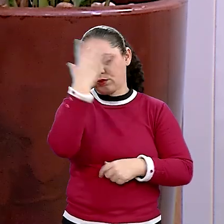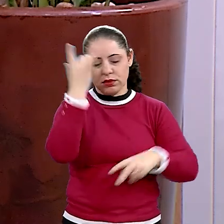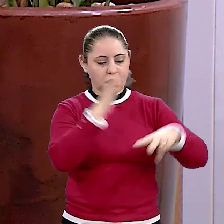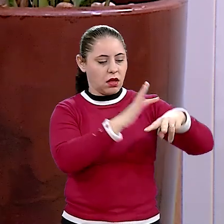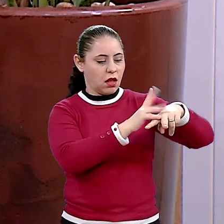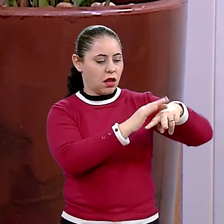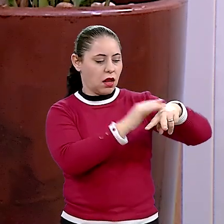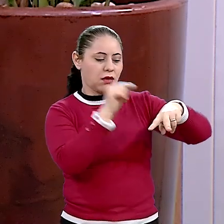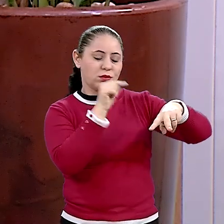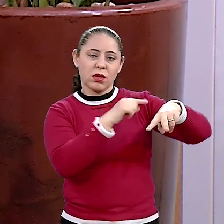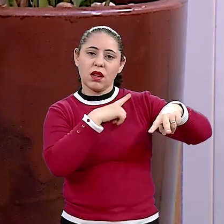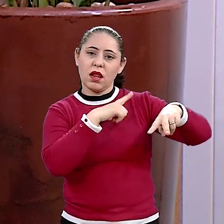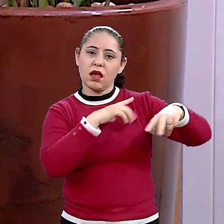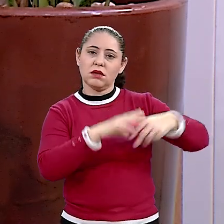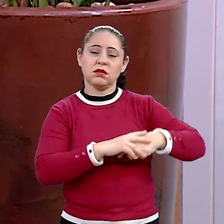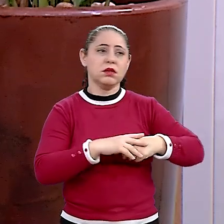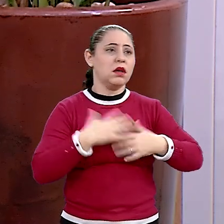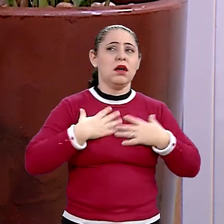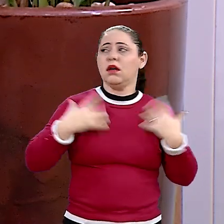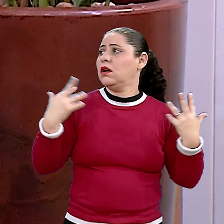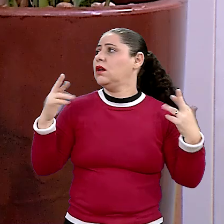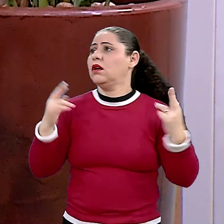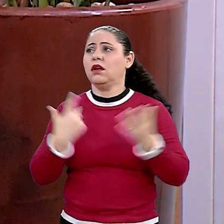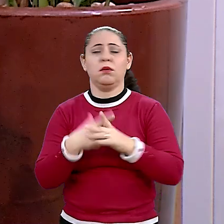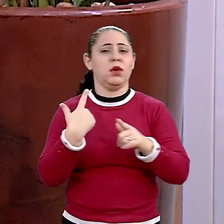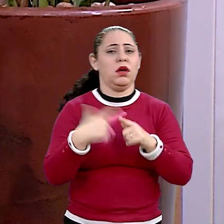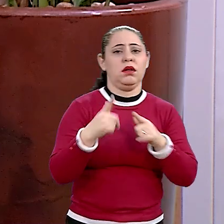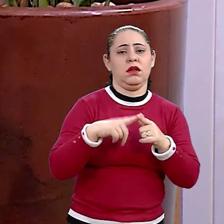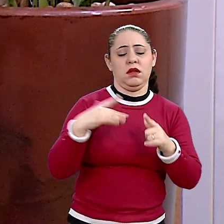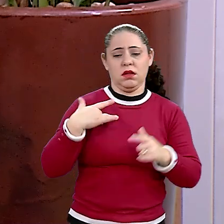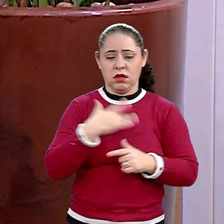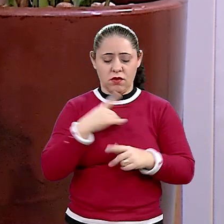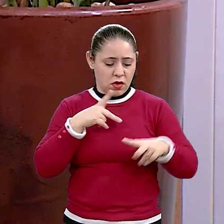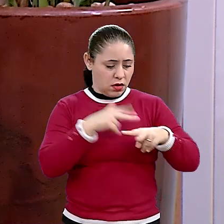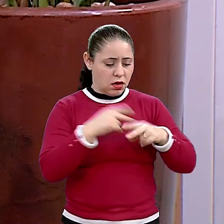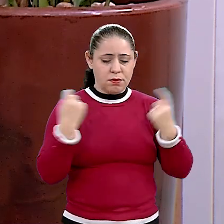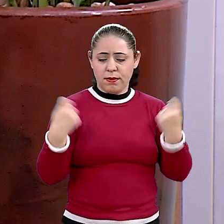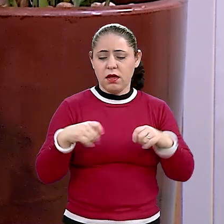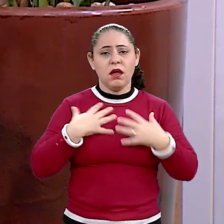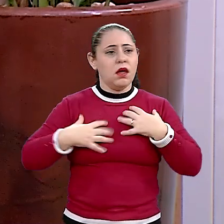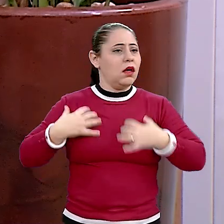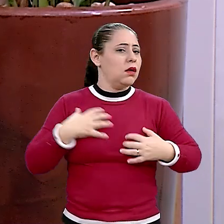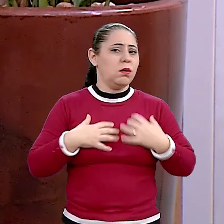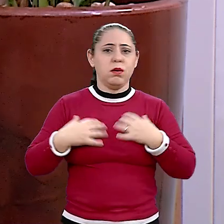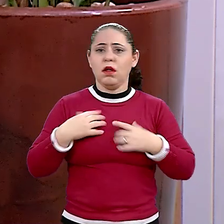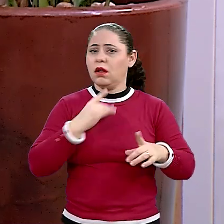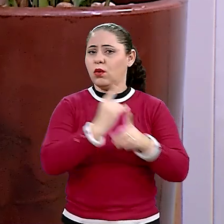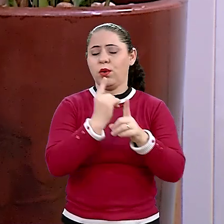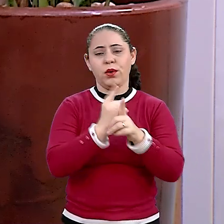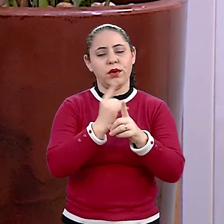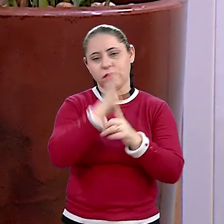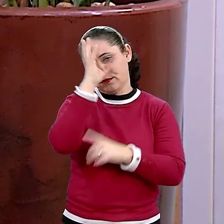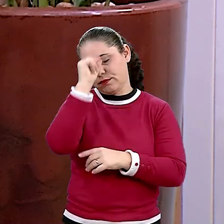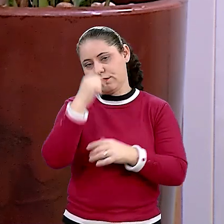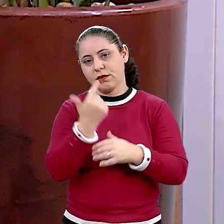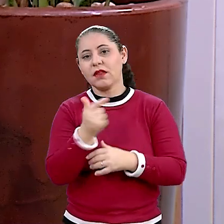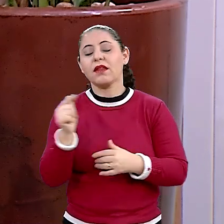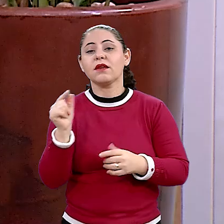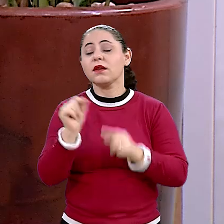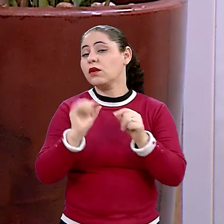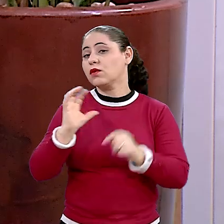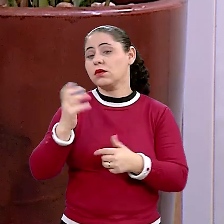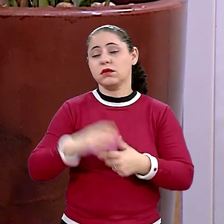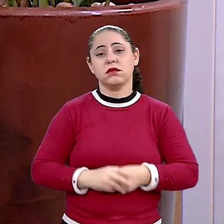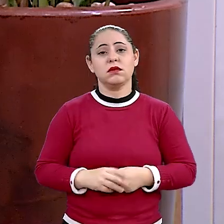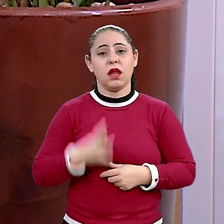paciente, porque ele se desespera. Se você tem um problema de fazer uma cirurgia, você não encontra uma solução. E aí o que acontece?